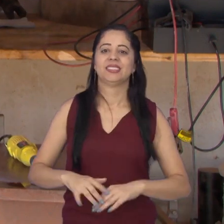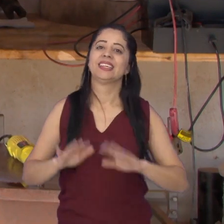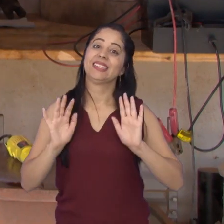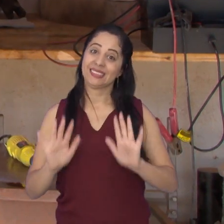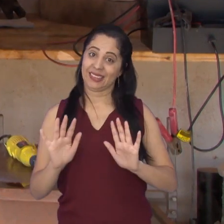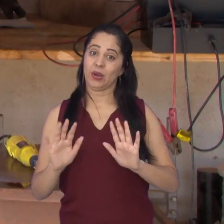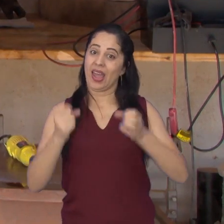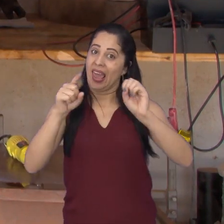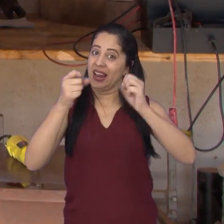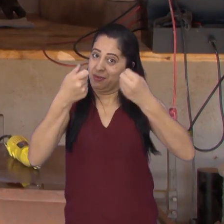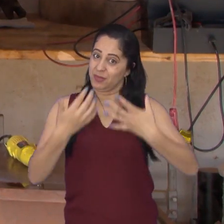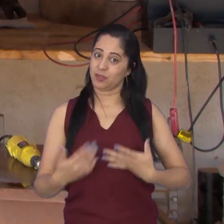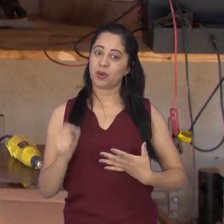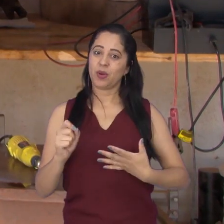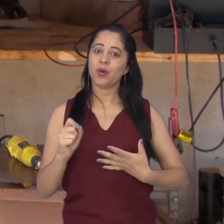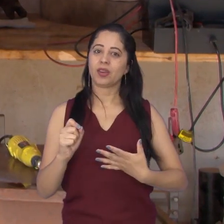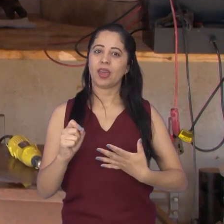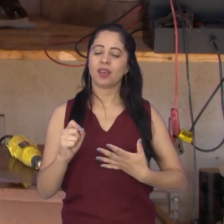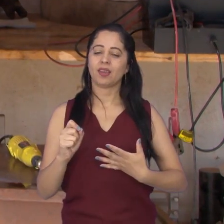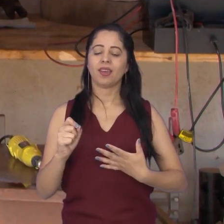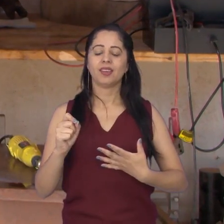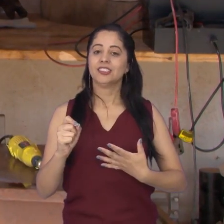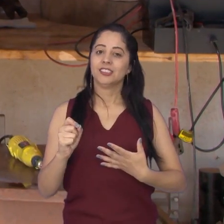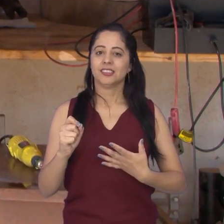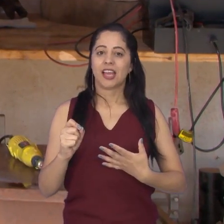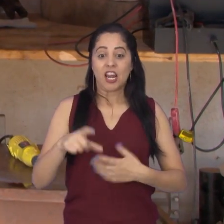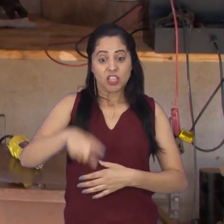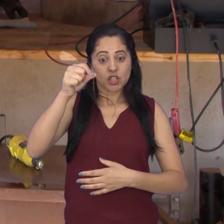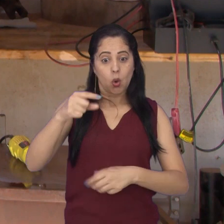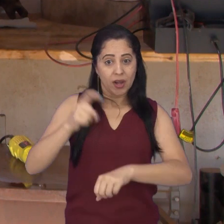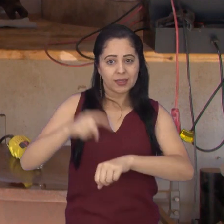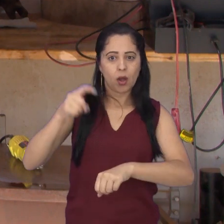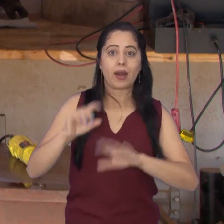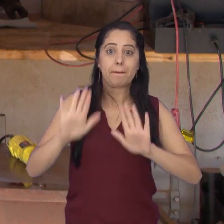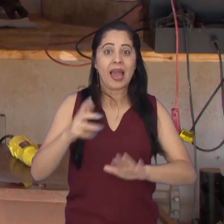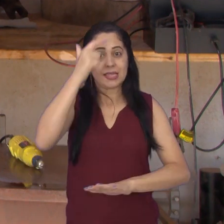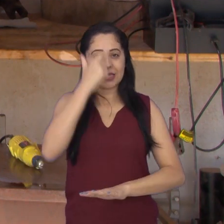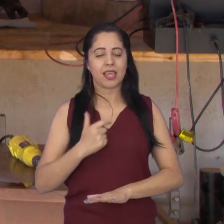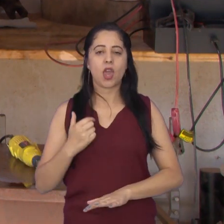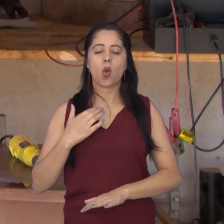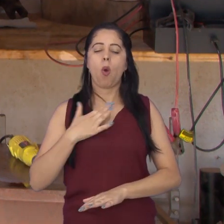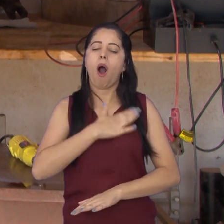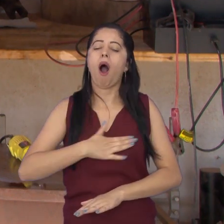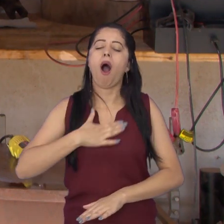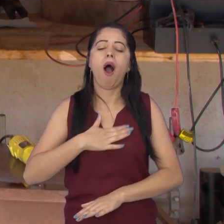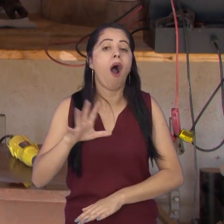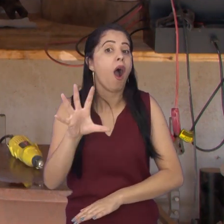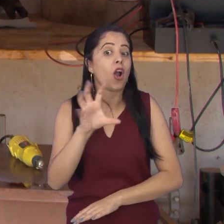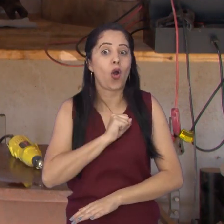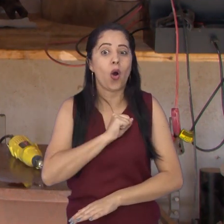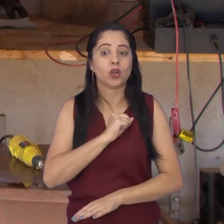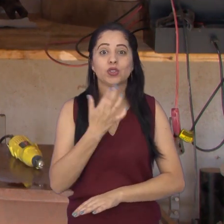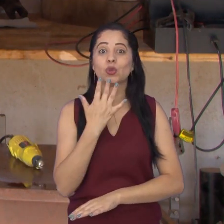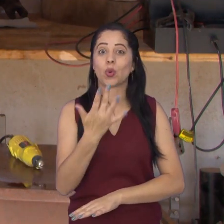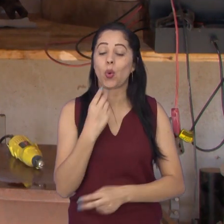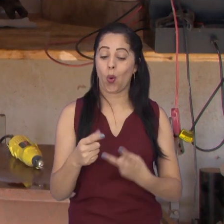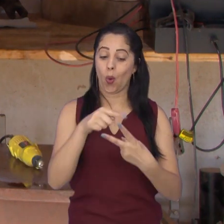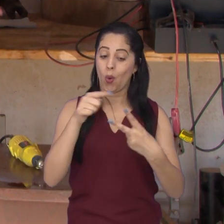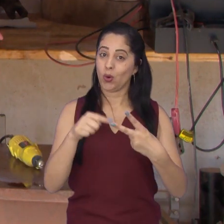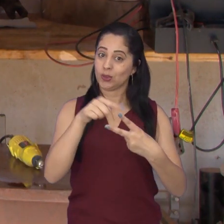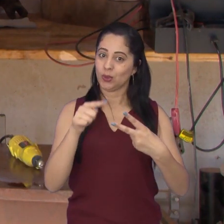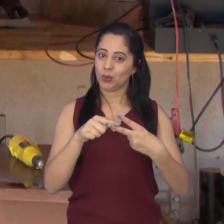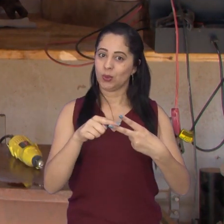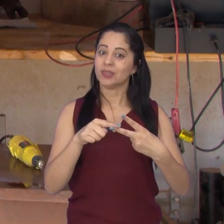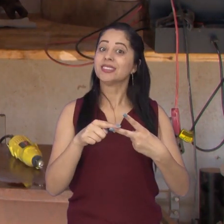da resina, o Bruno me contou que a inspiração vem na hora. Sim. Mas, como eu gosto muito de 2 cores, que todo mundo já sabe, pelo menos